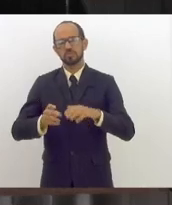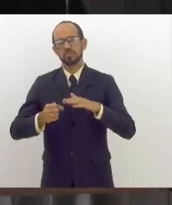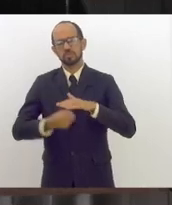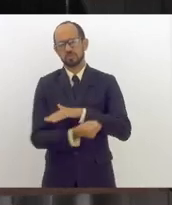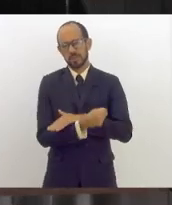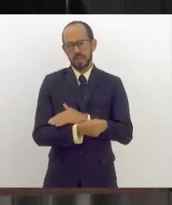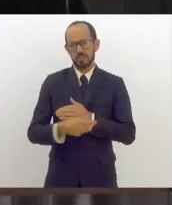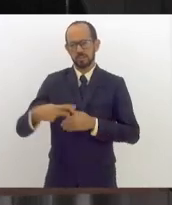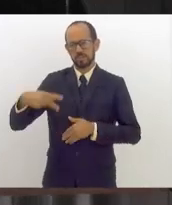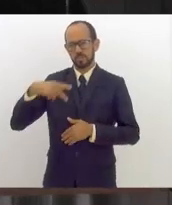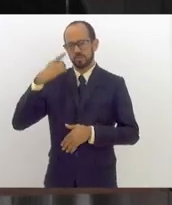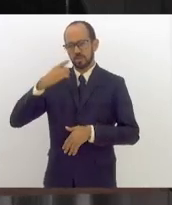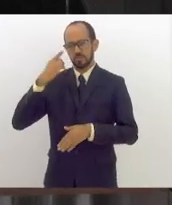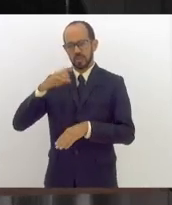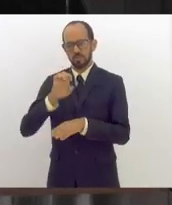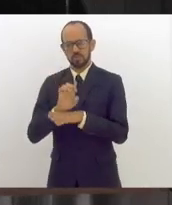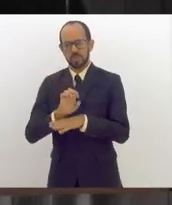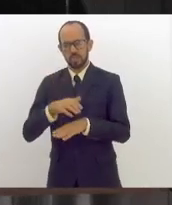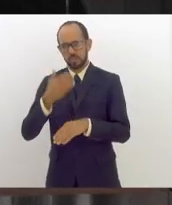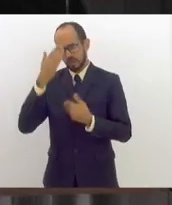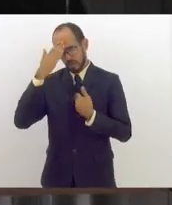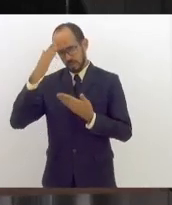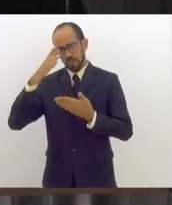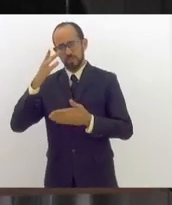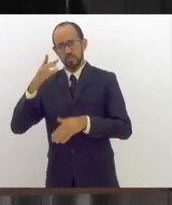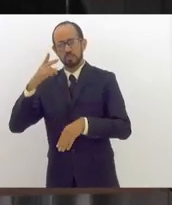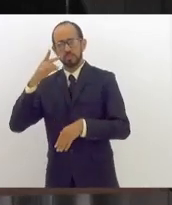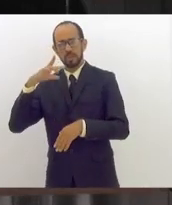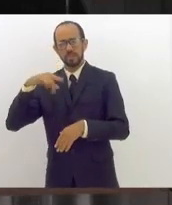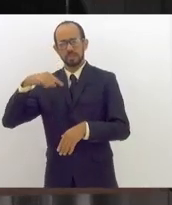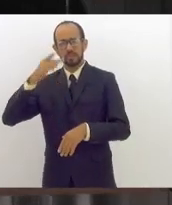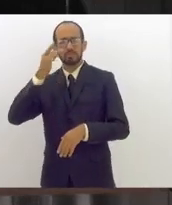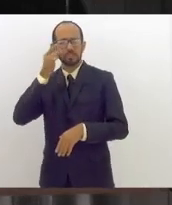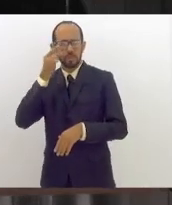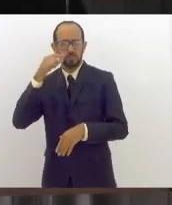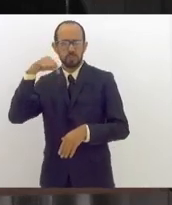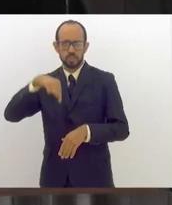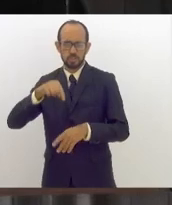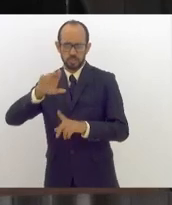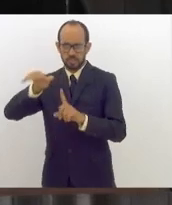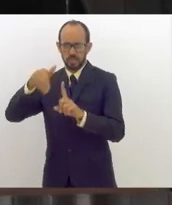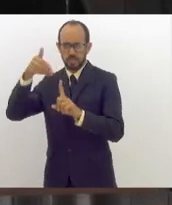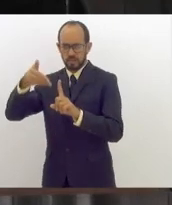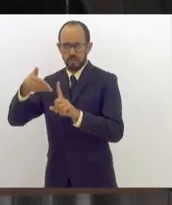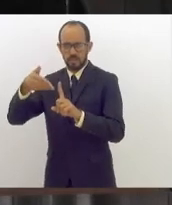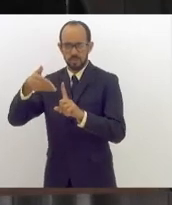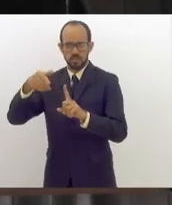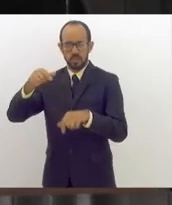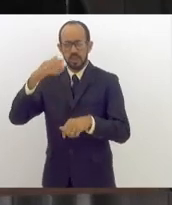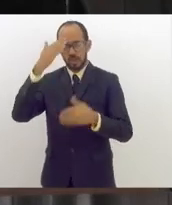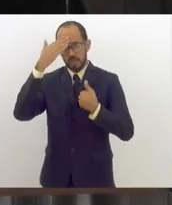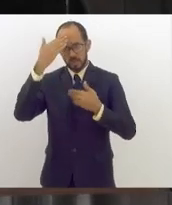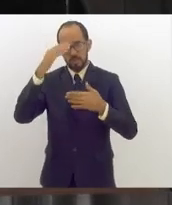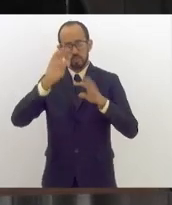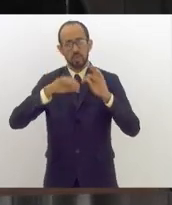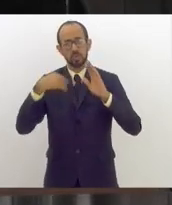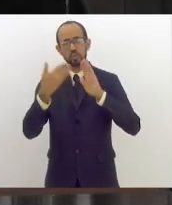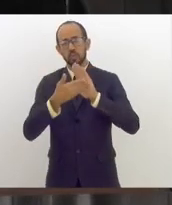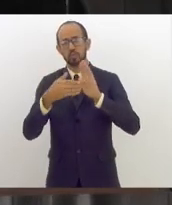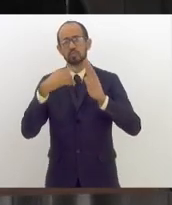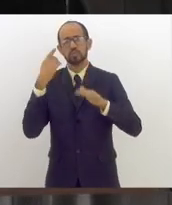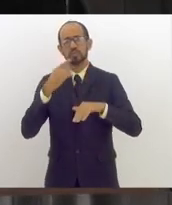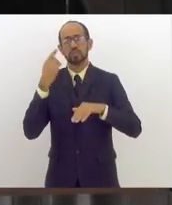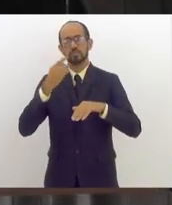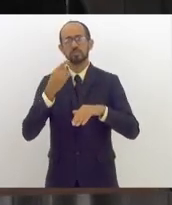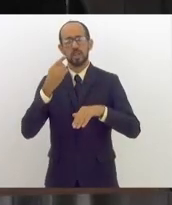deputado estadual aqui agradeço pessoalmente pela proposição das homenagem cumprimento Agradeço aos deputados todos os deputados e a todas